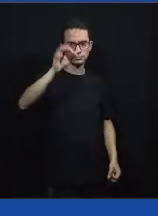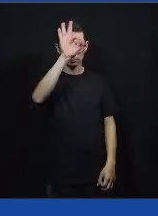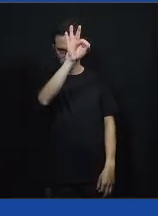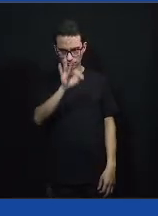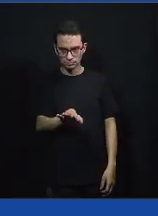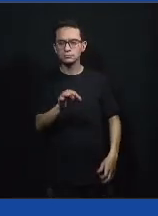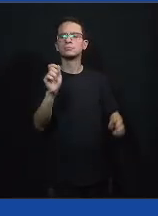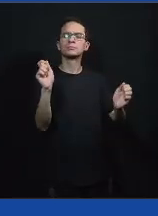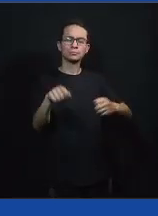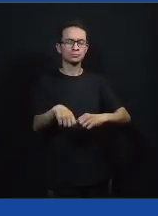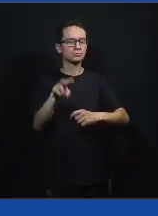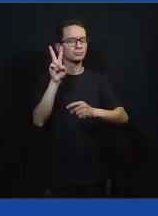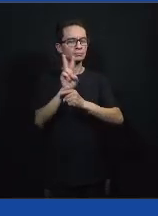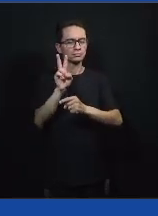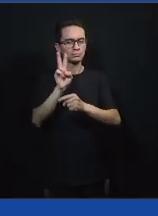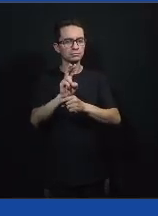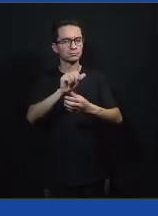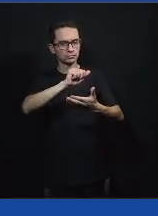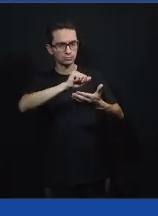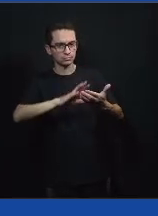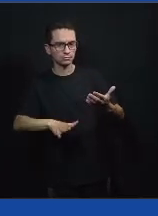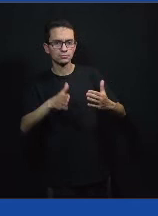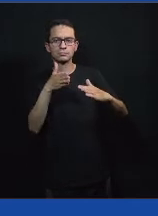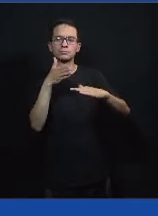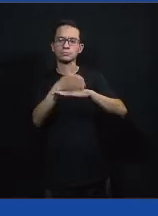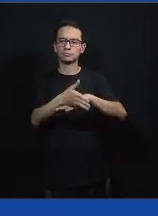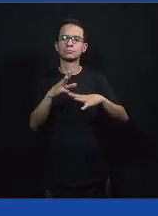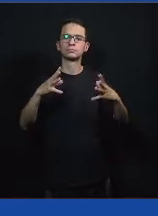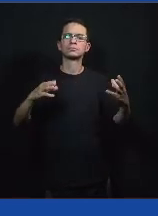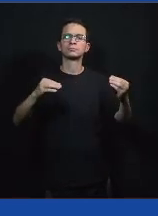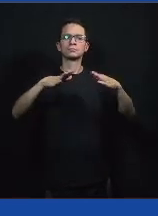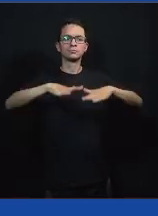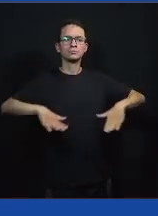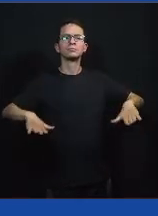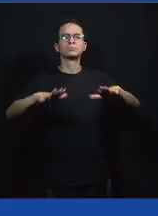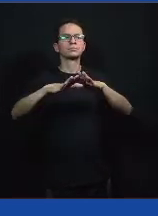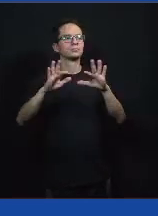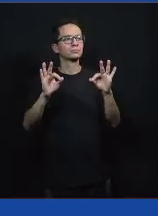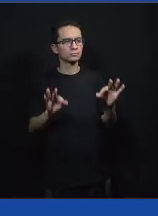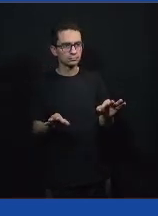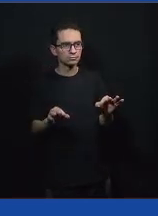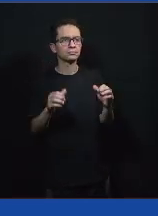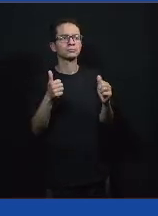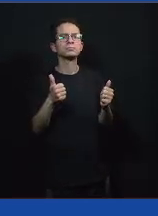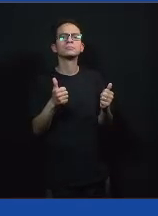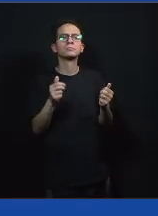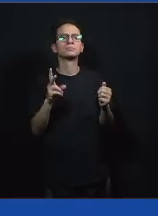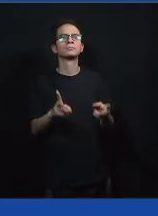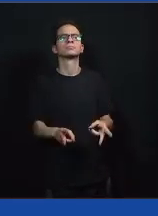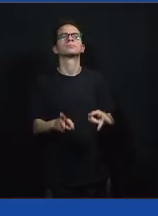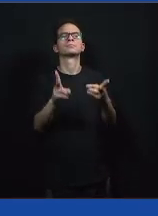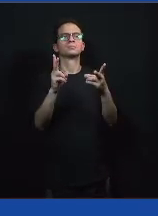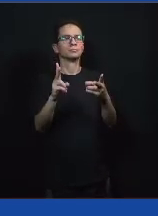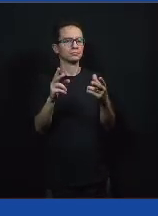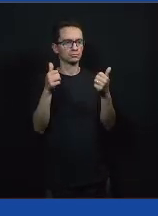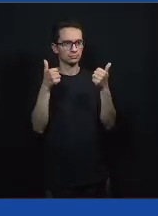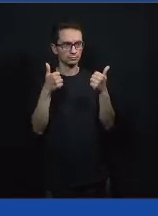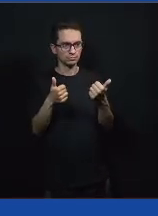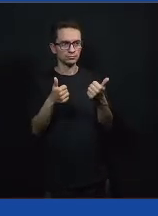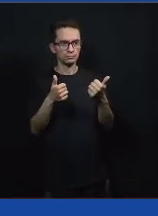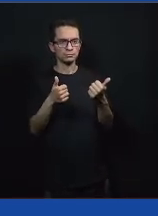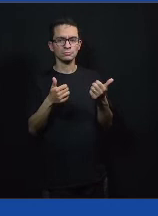previsto não é para as atividades de intervenção no território eu acho que pode passar Tá